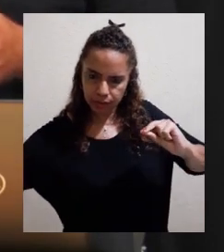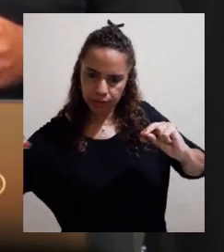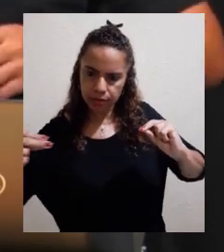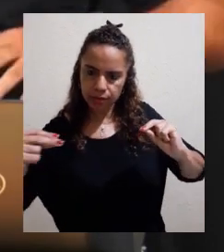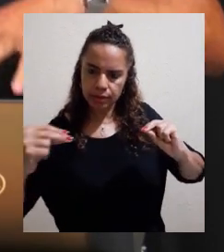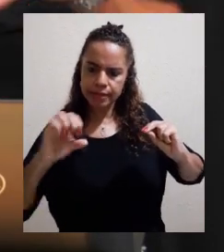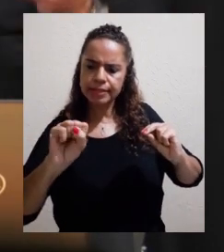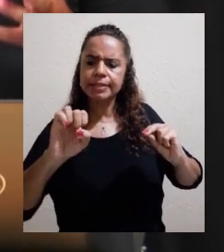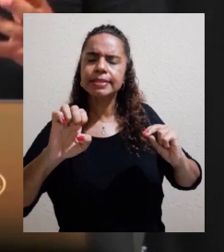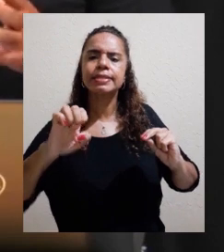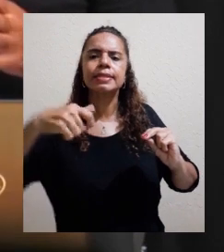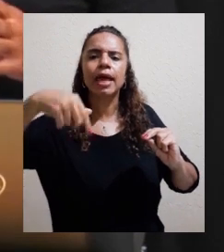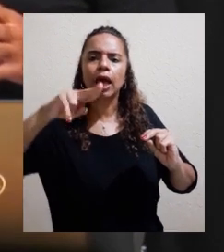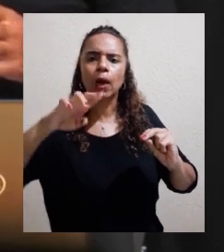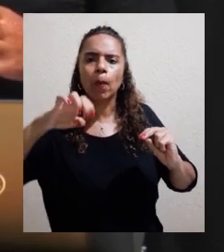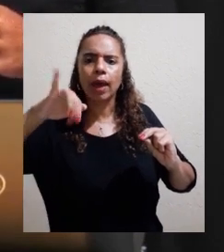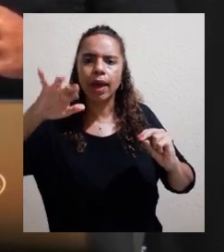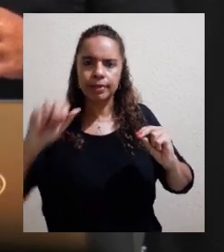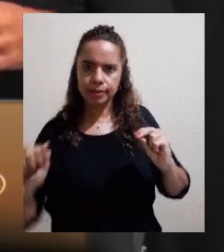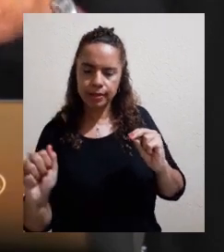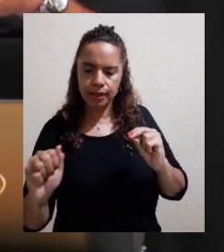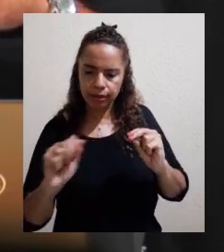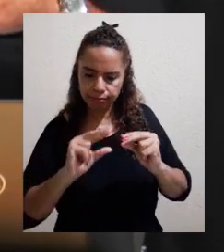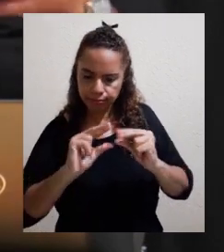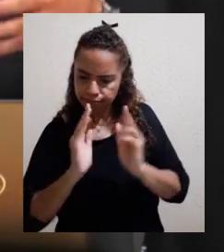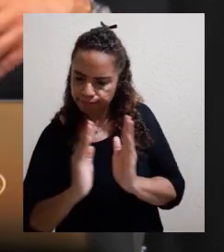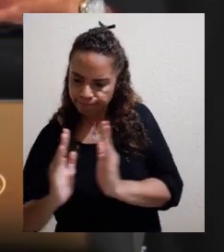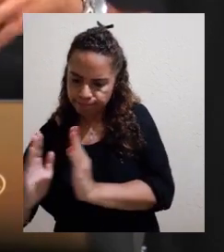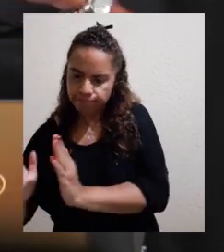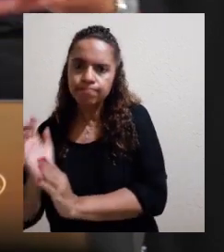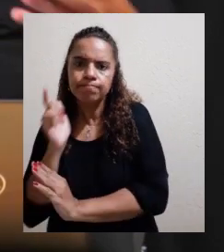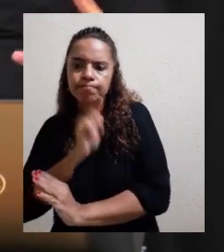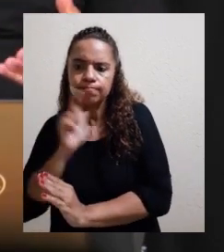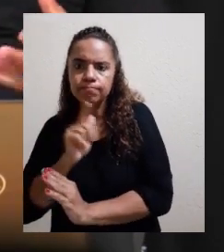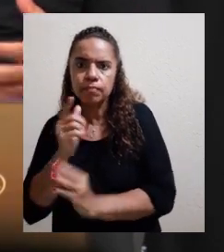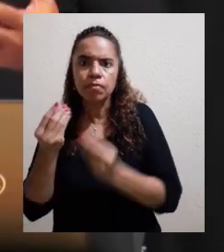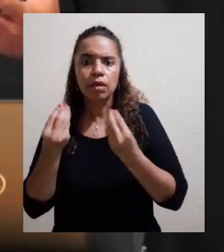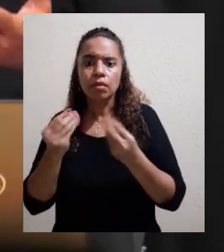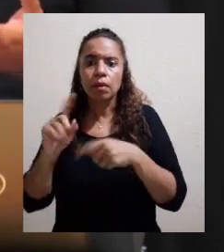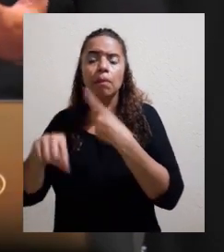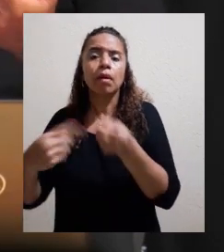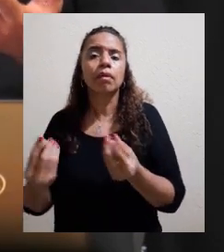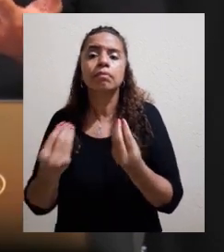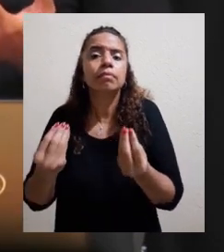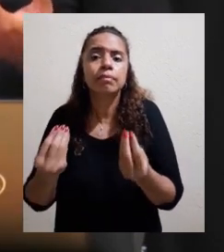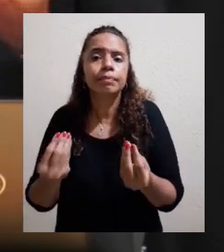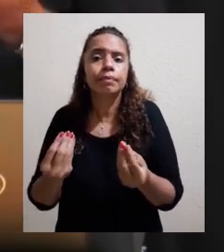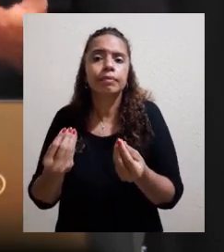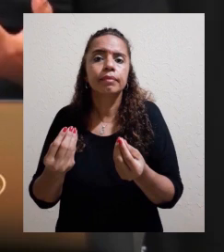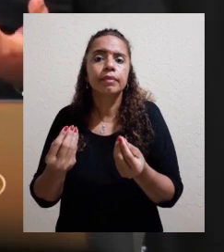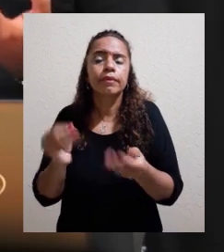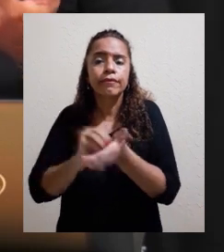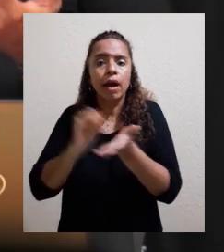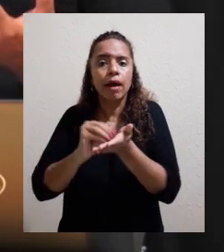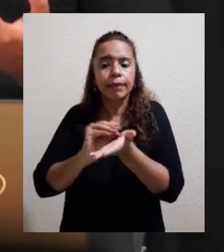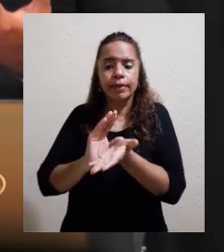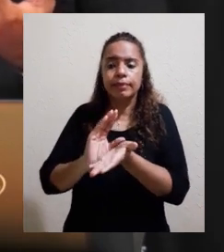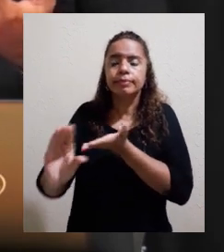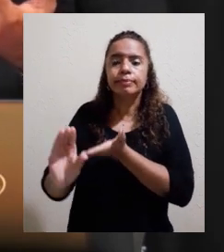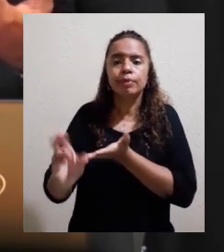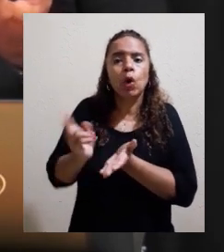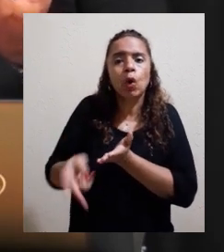para pesquisa. Nesse cenário, assim, e aí não só pensando nessa epidemia em si, mas pensando nas epidemias que a